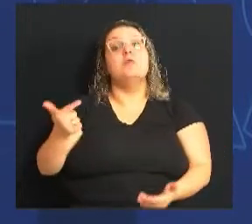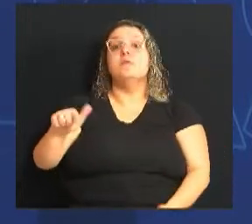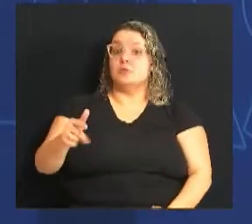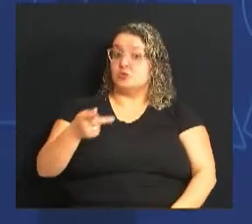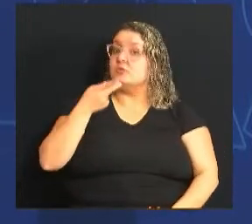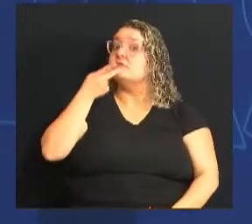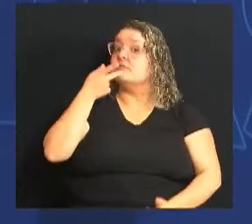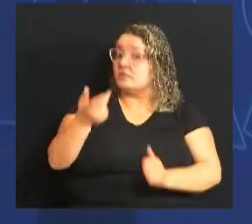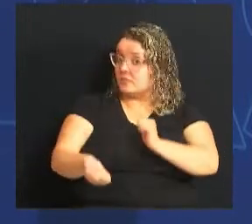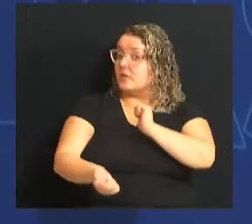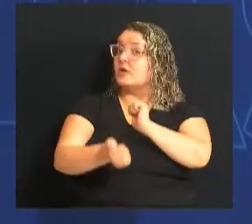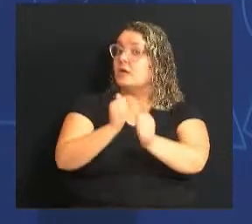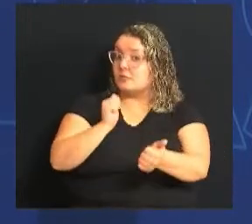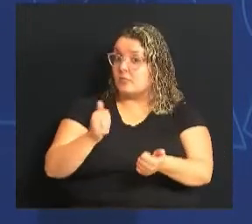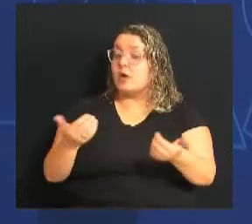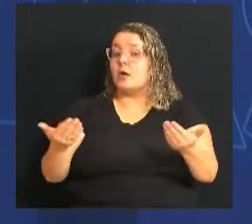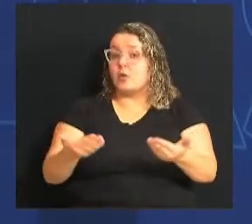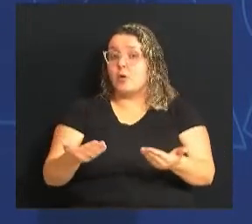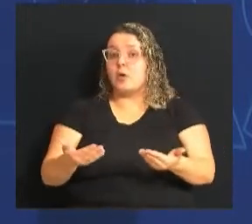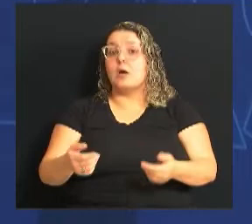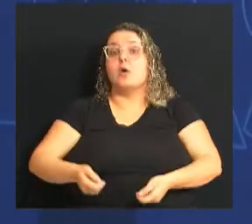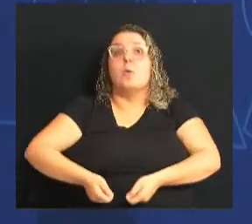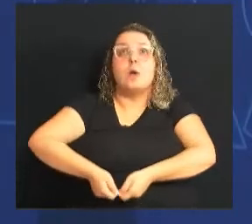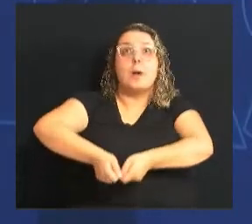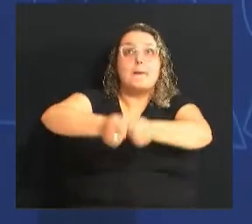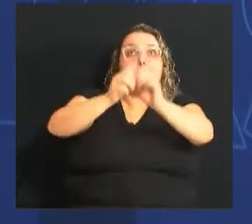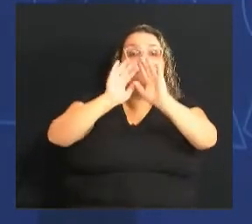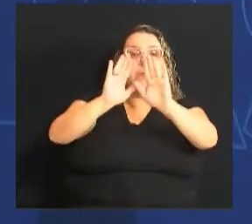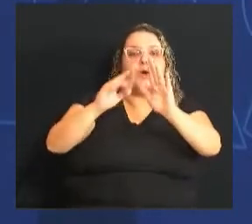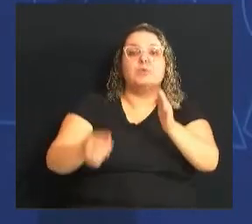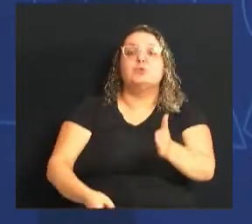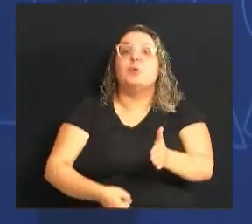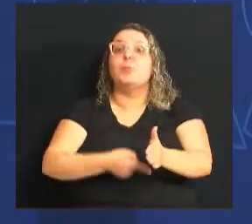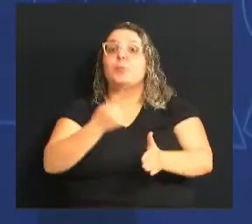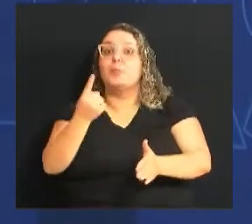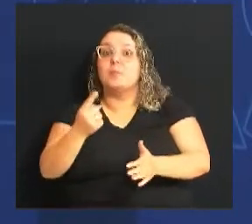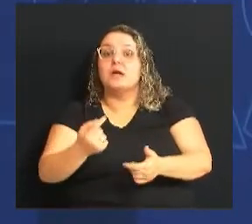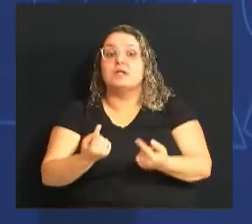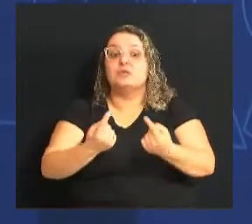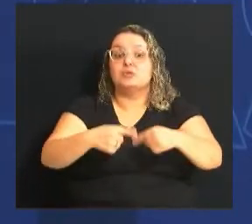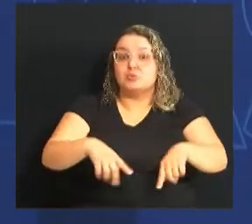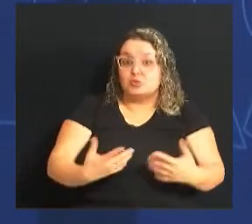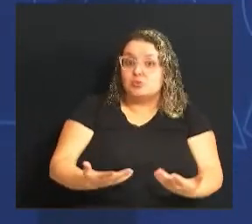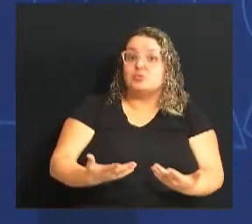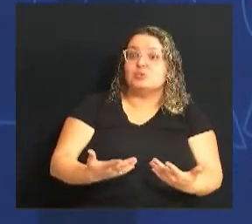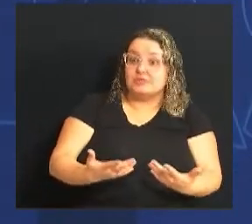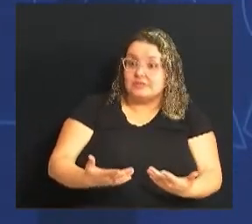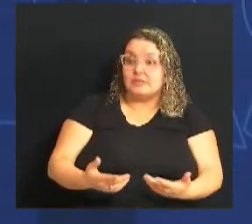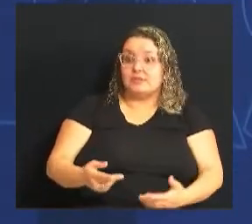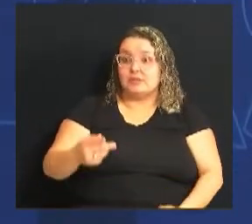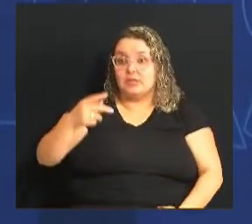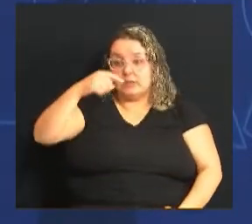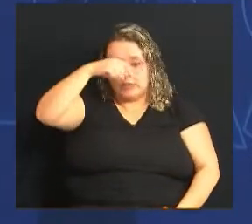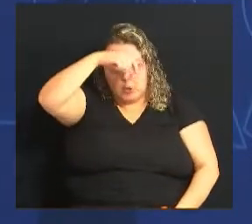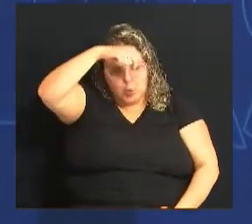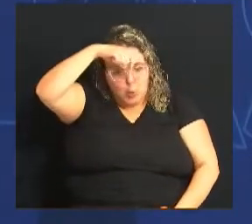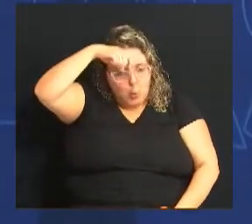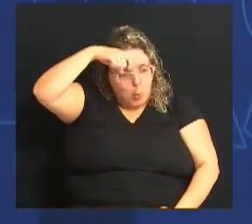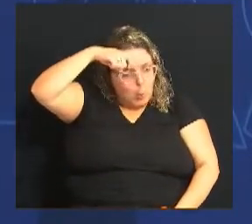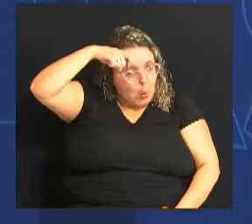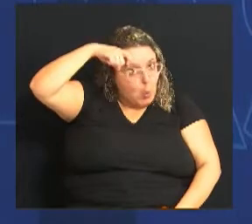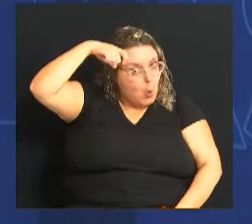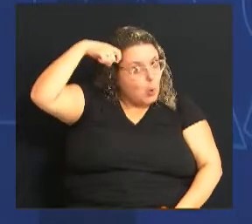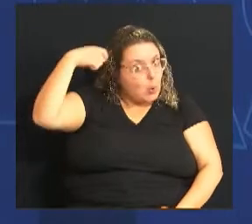sobre esporte agora, sobre vôlei, porque no primeiro jogo das quartas de final do Campeonato Paulista, foi suado, viu?